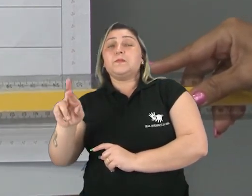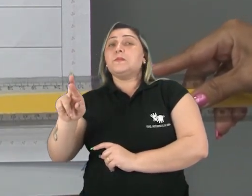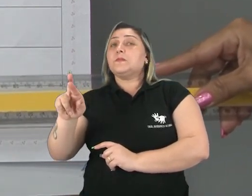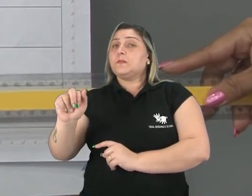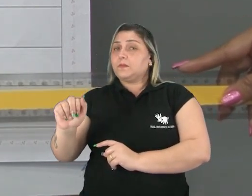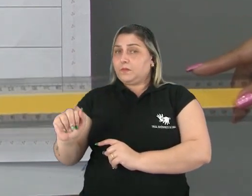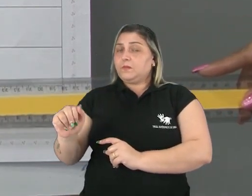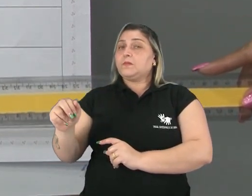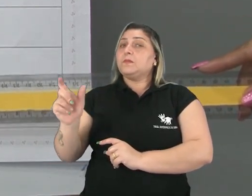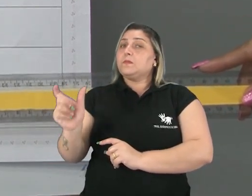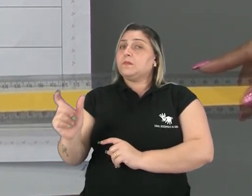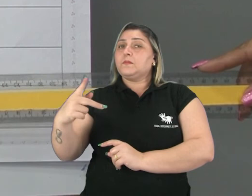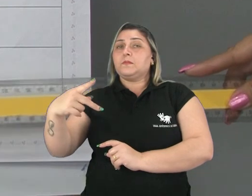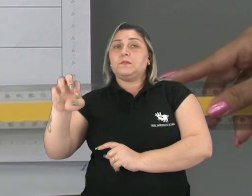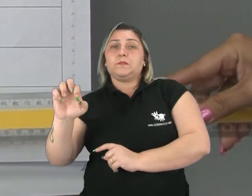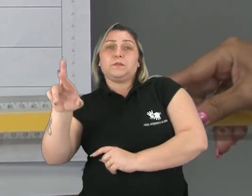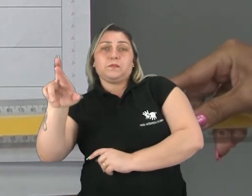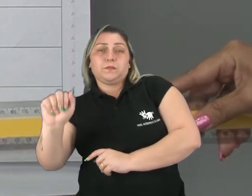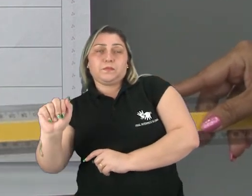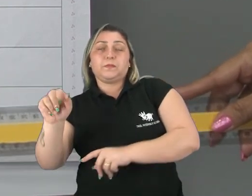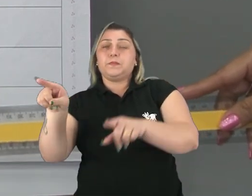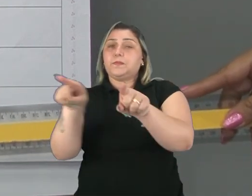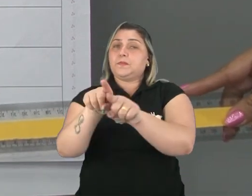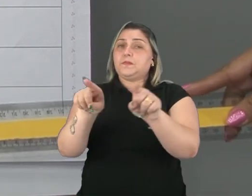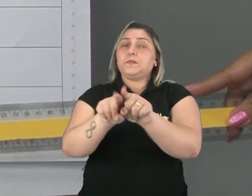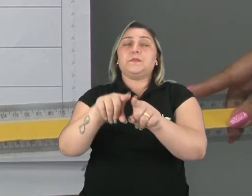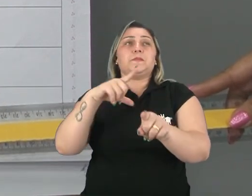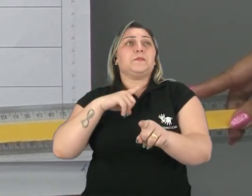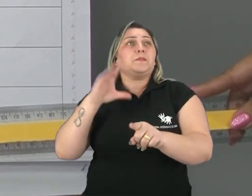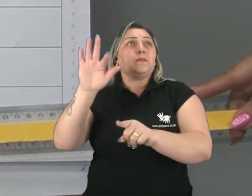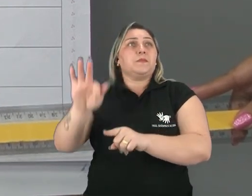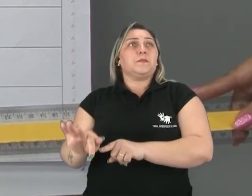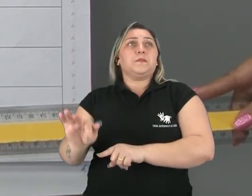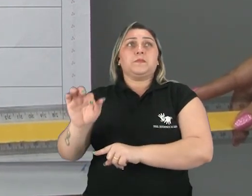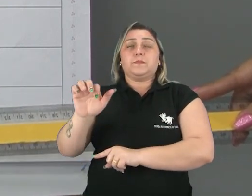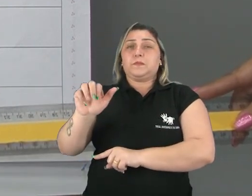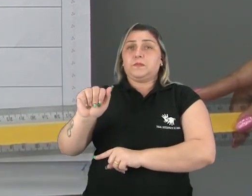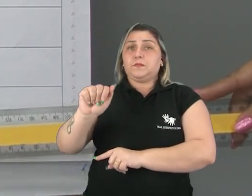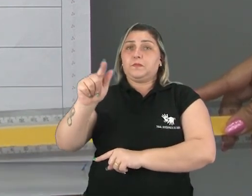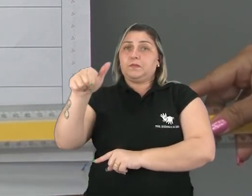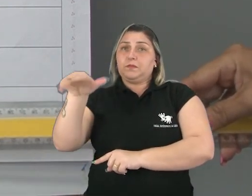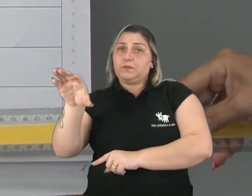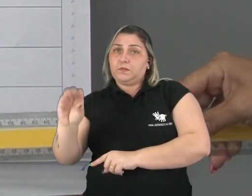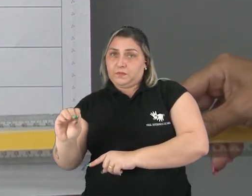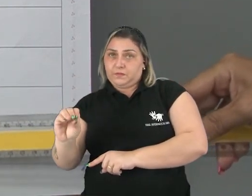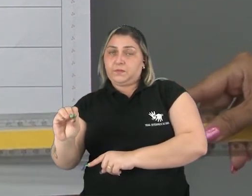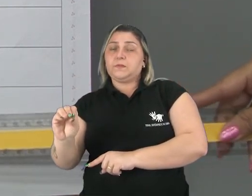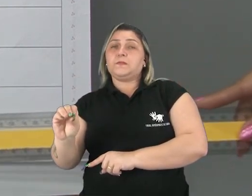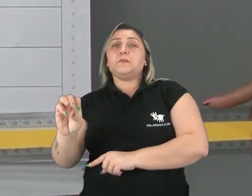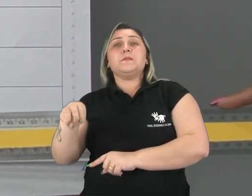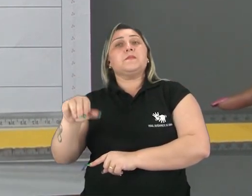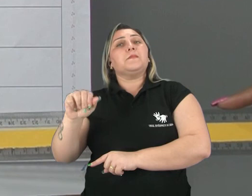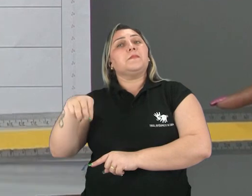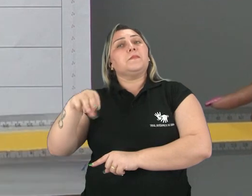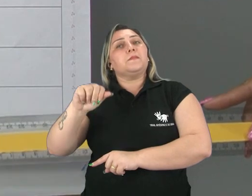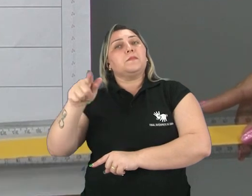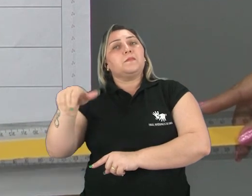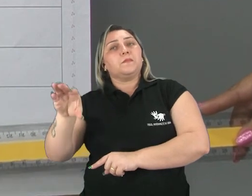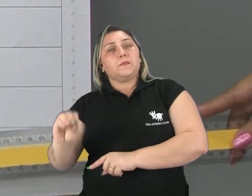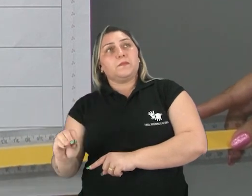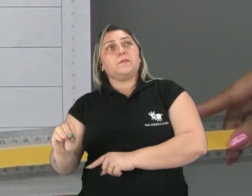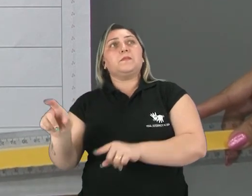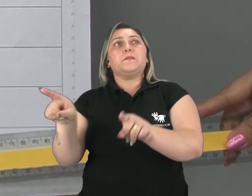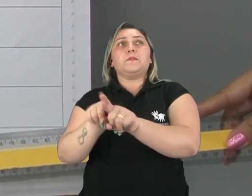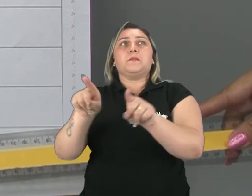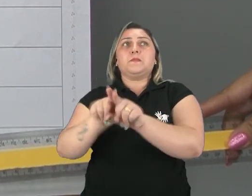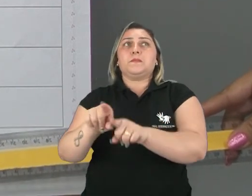errado a palavra pera temos aqui o sinal mão da palavra mamão